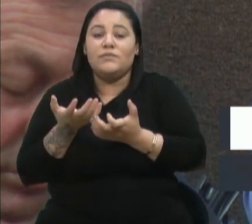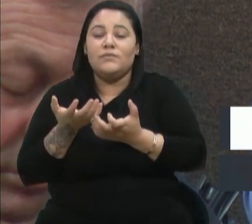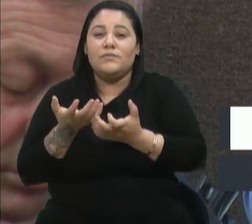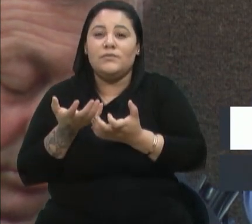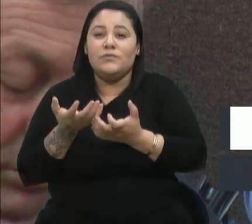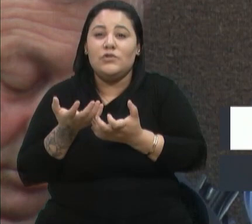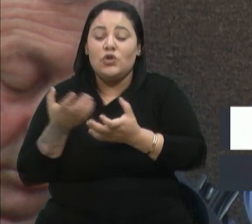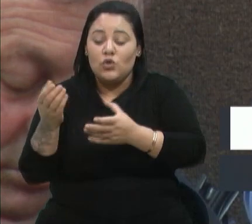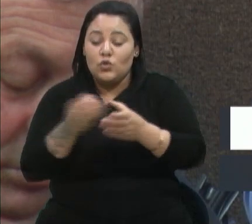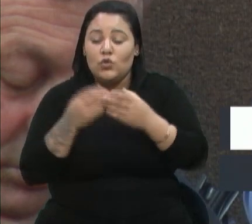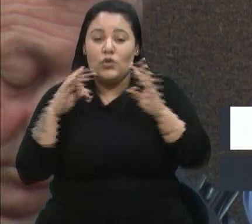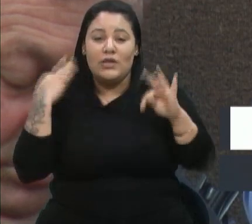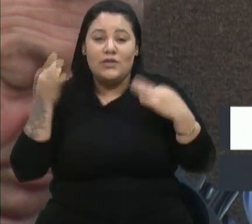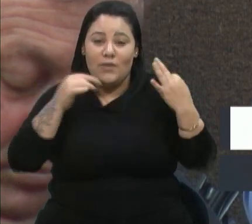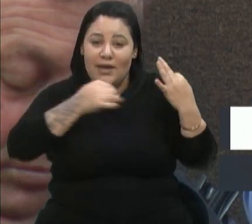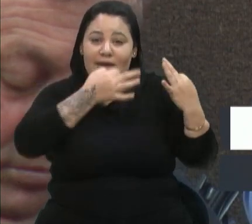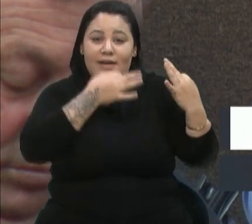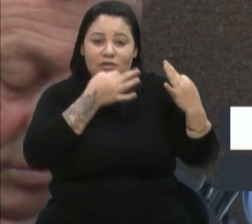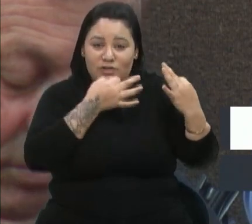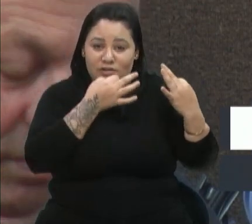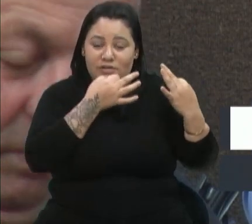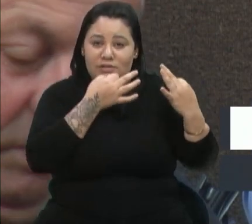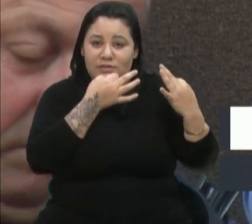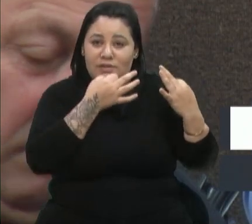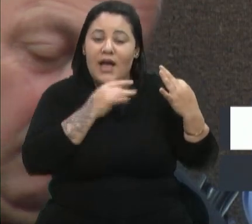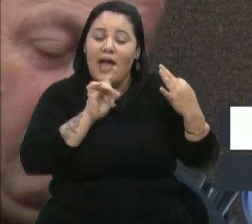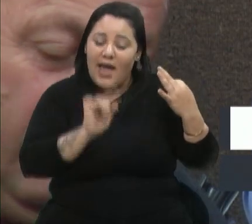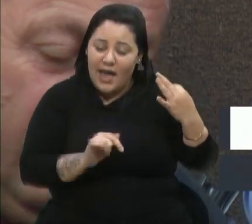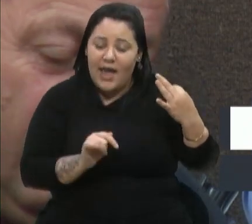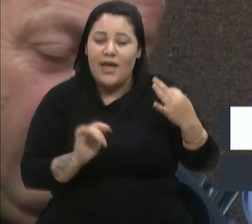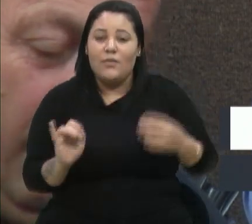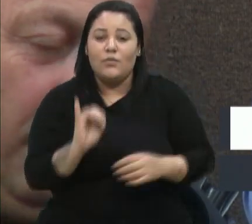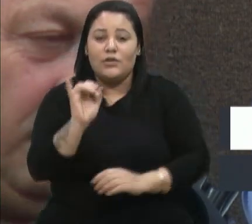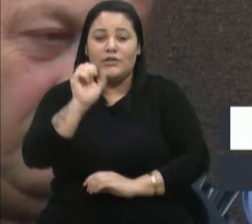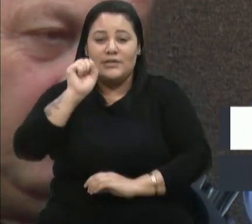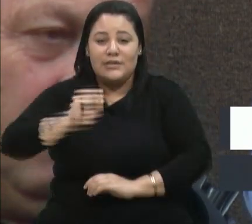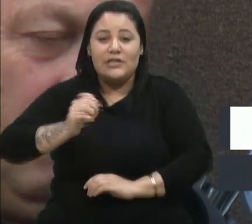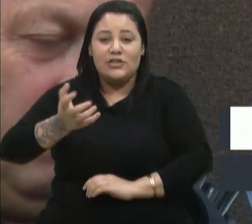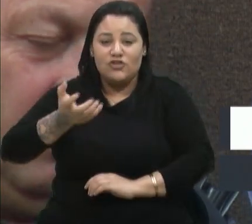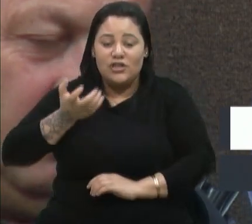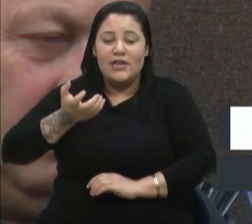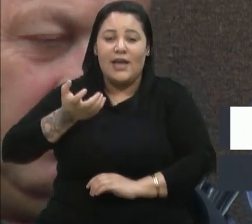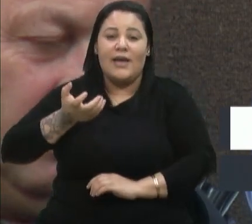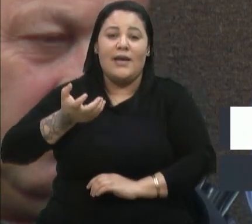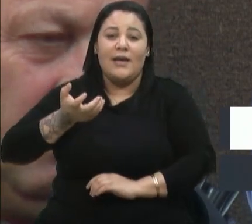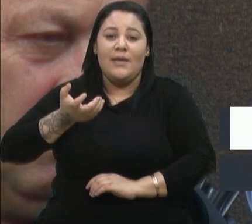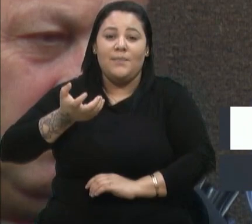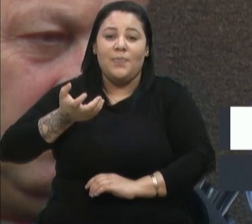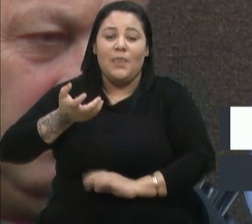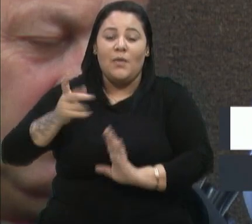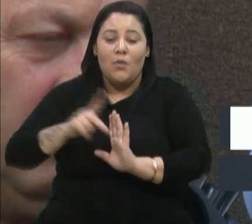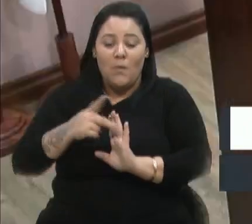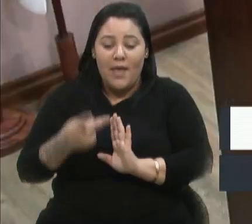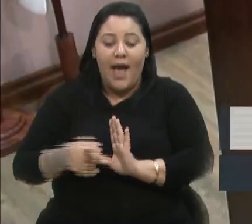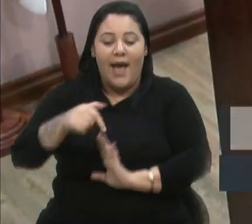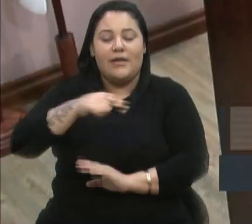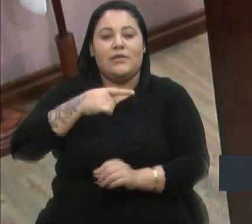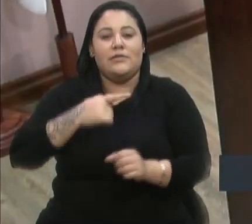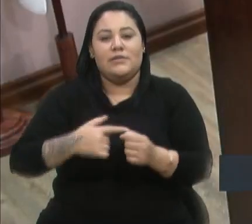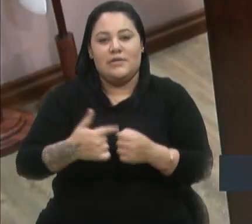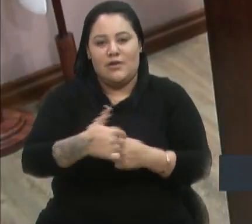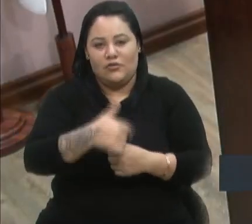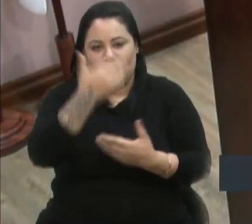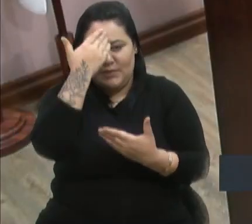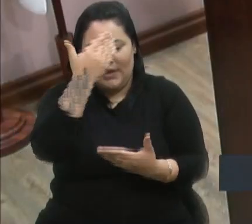o turismo em Caxias do Sul é algo que nós queremos realmente para a nossa cidade. Parabéns, muito obrigado. Obrigado, vereador